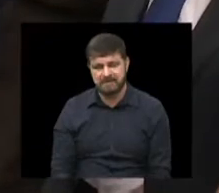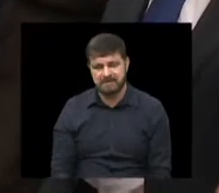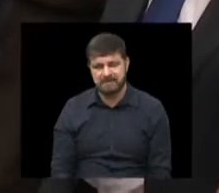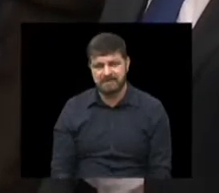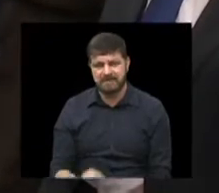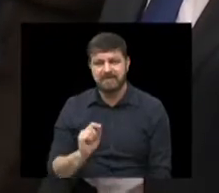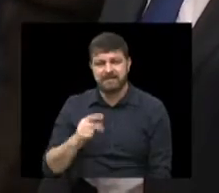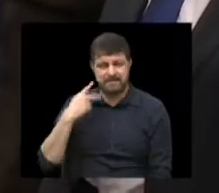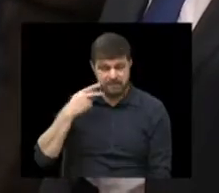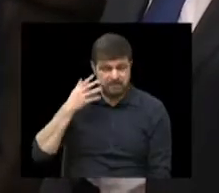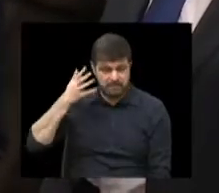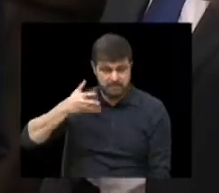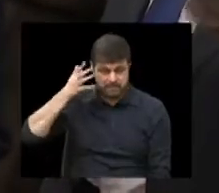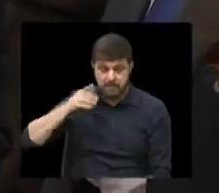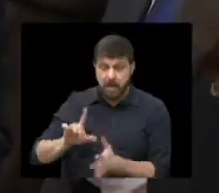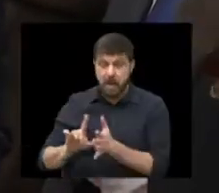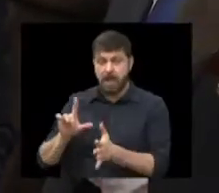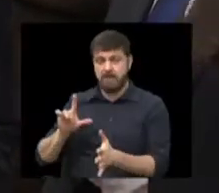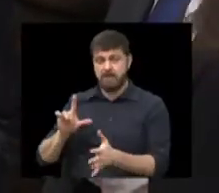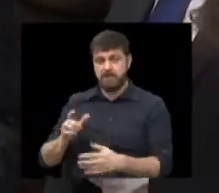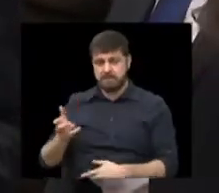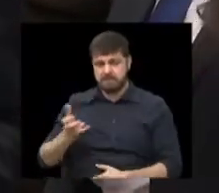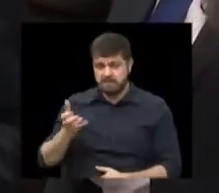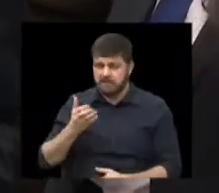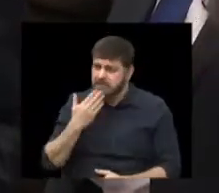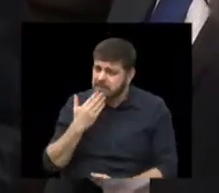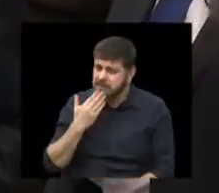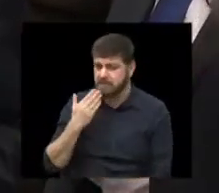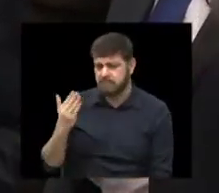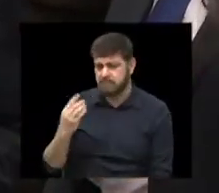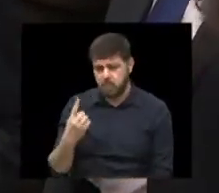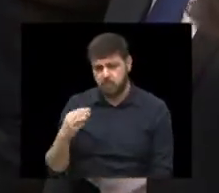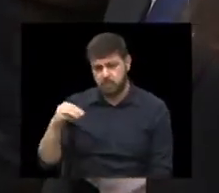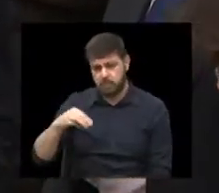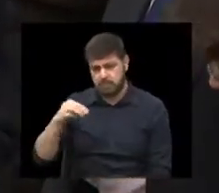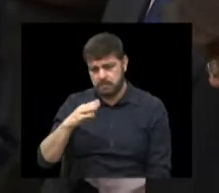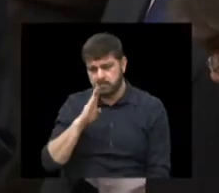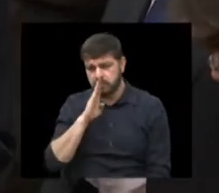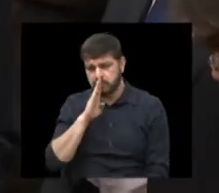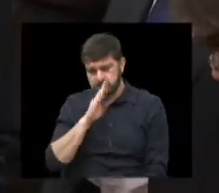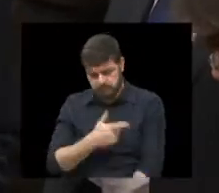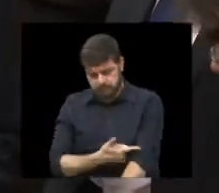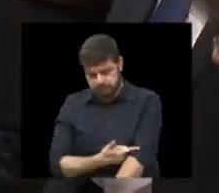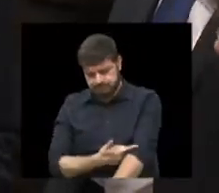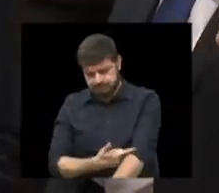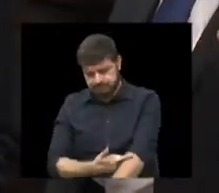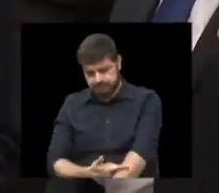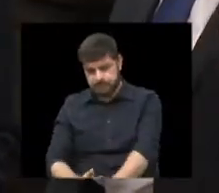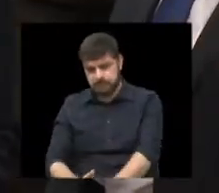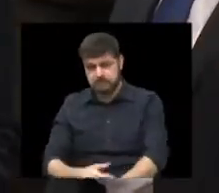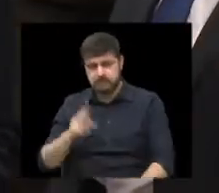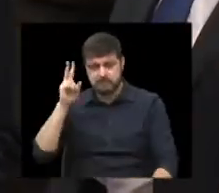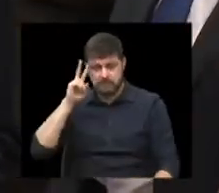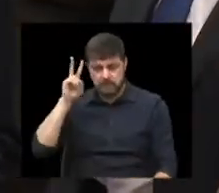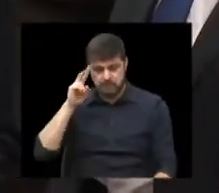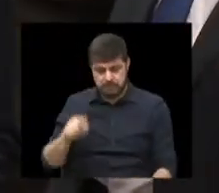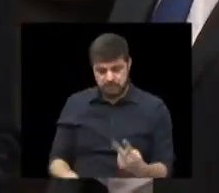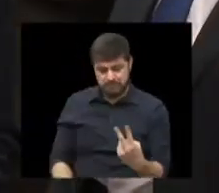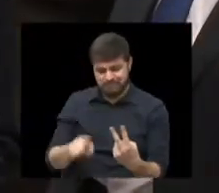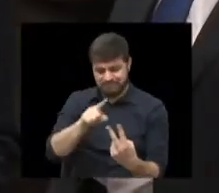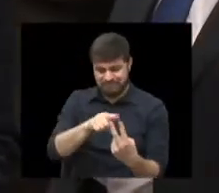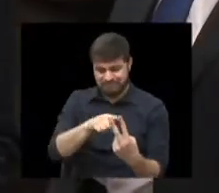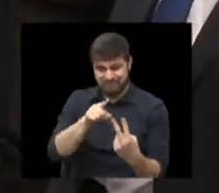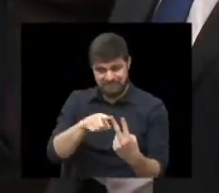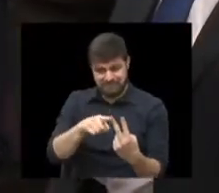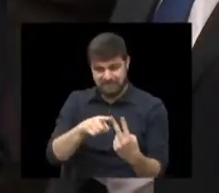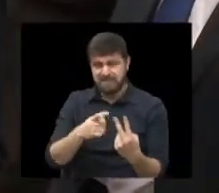expediente. Pois não, Antes disso, vereador, eu gostaria de requerer 1 minuto de silêncio em memória a 2 personalidades